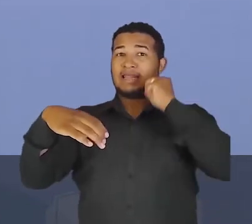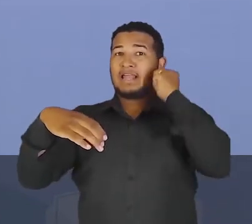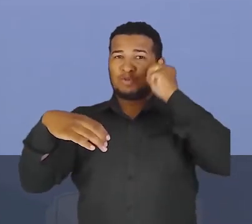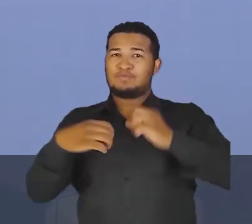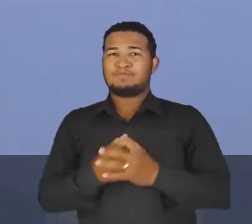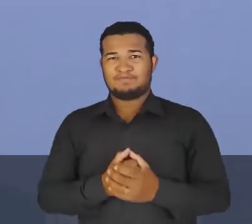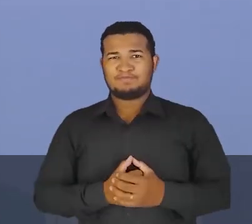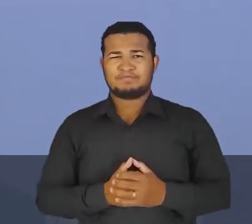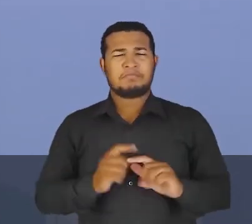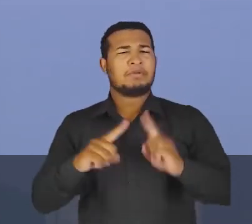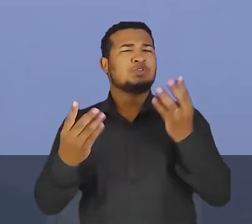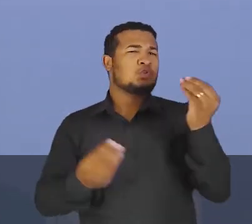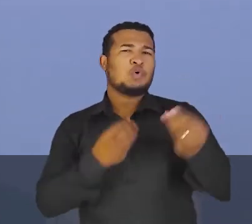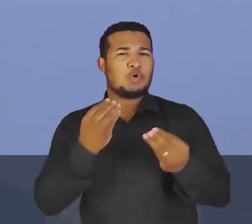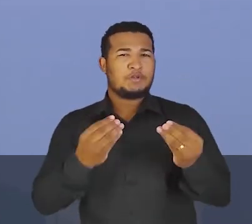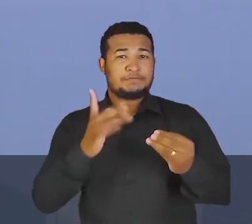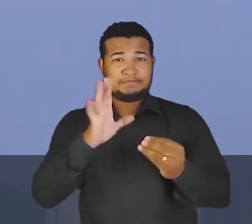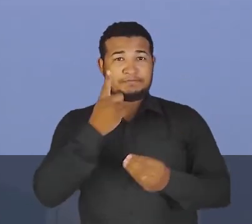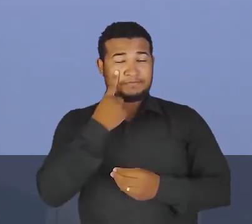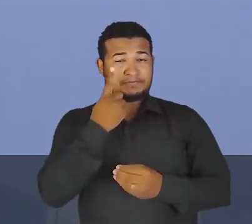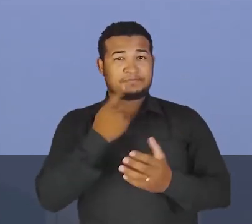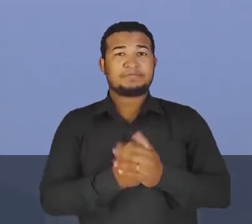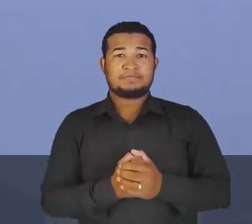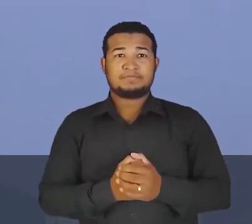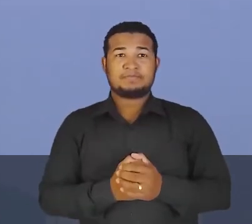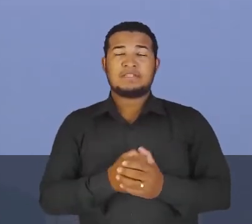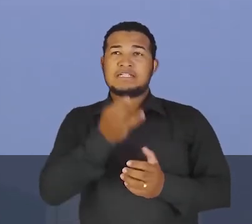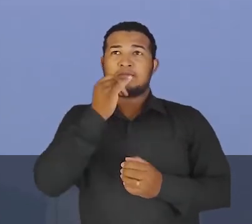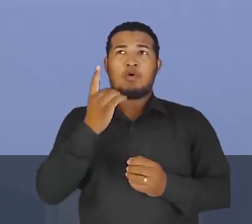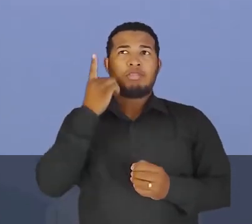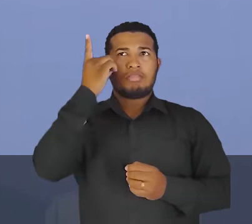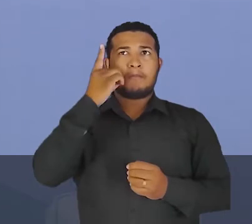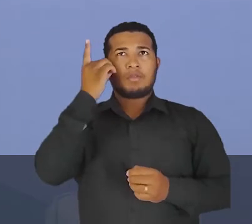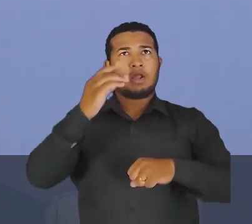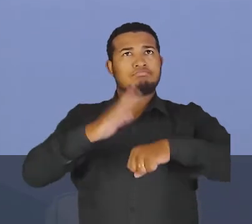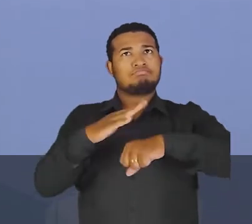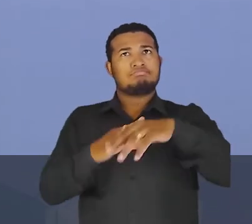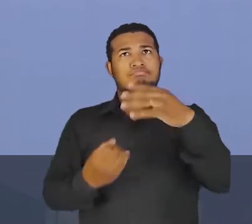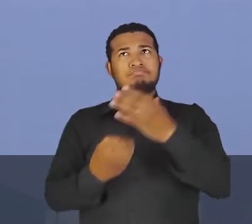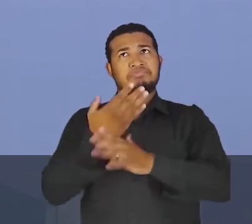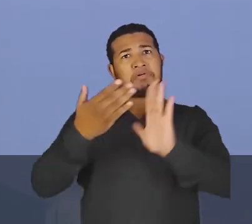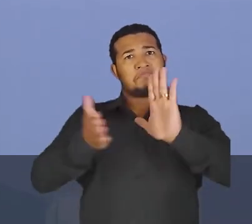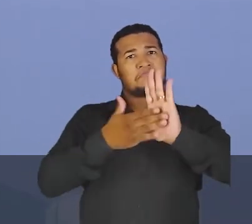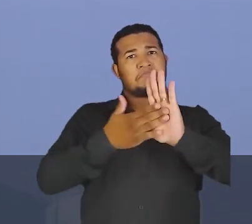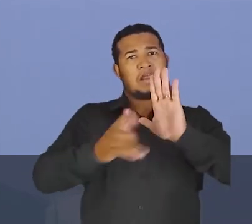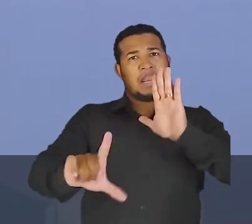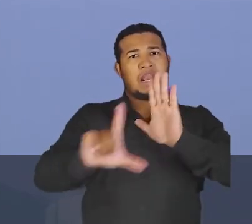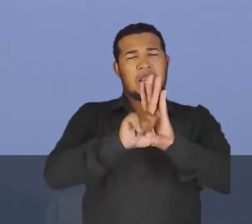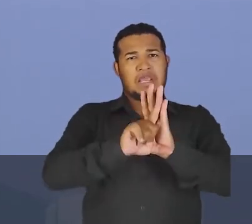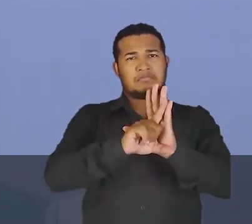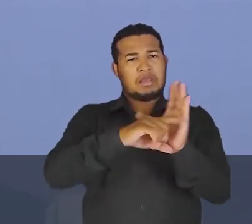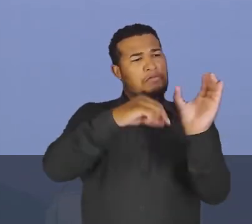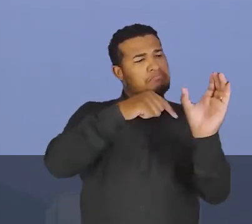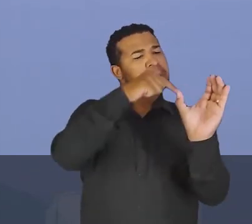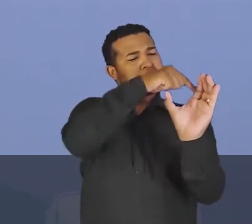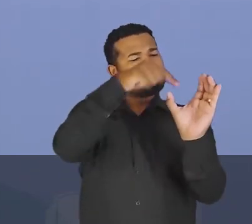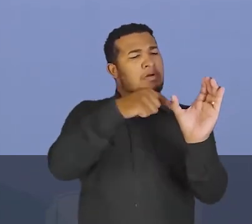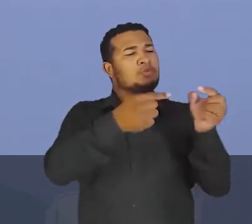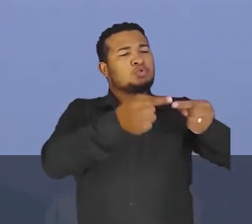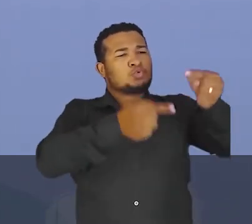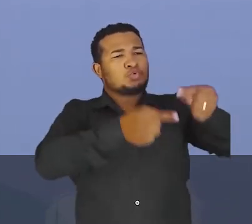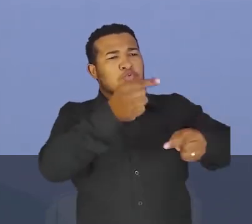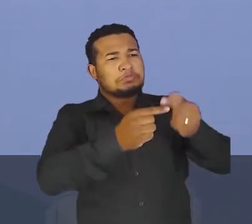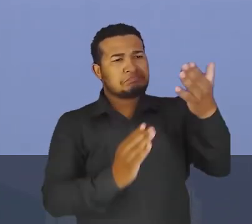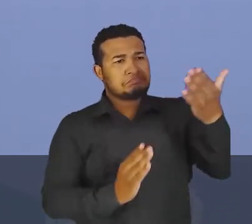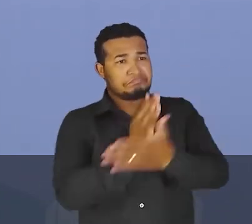Como funciona isso? Imagina, os deputados federais eles vão lá e propõem uma lei. Eles vão lá e votam essa lei. Se essa lei